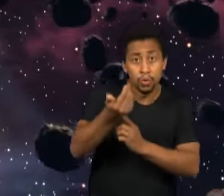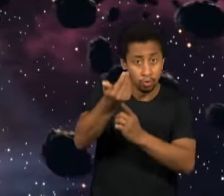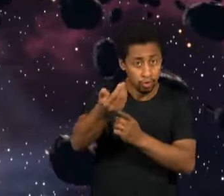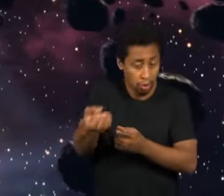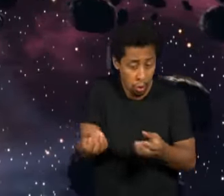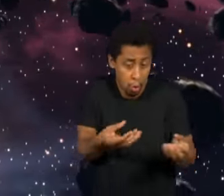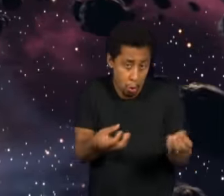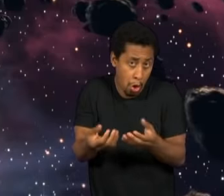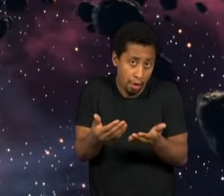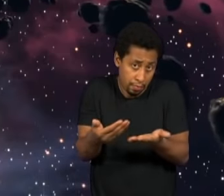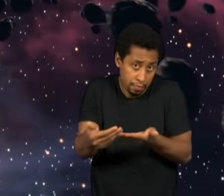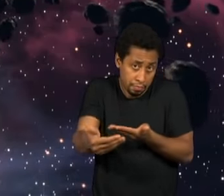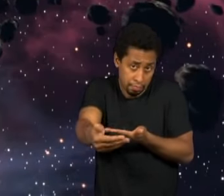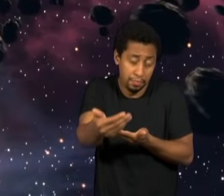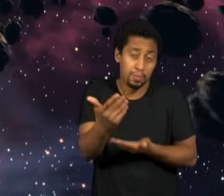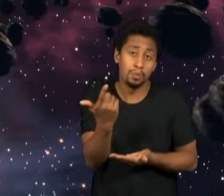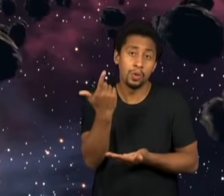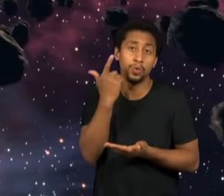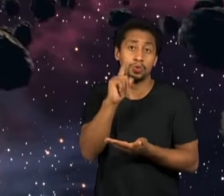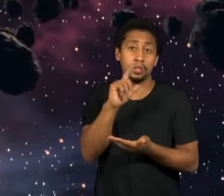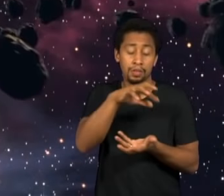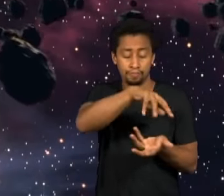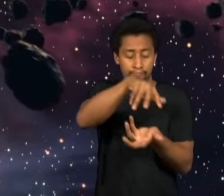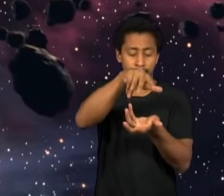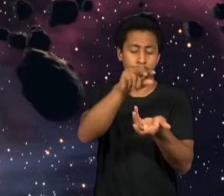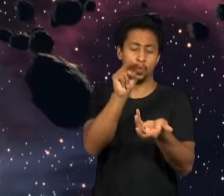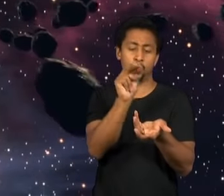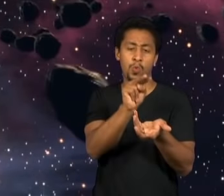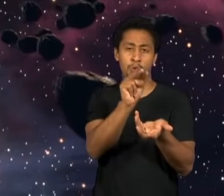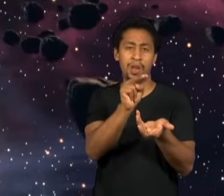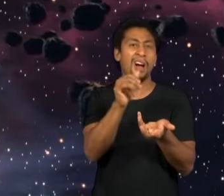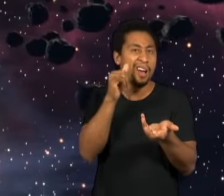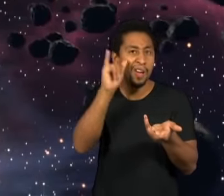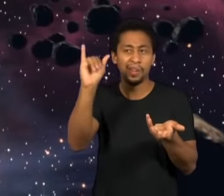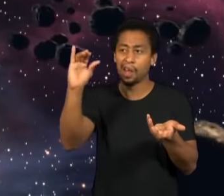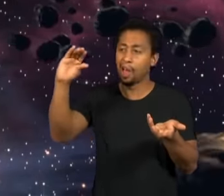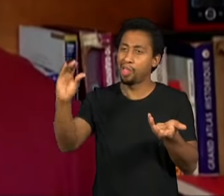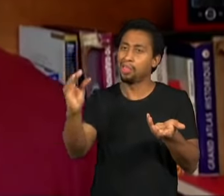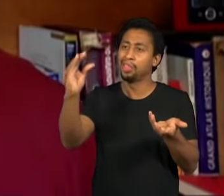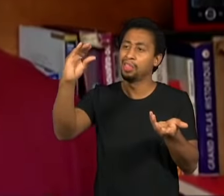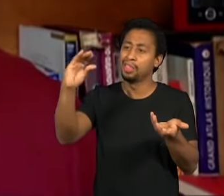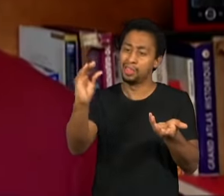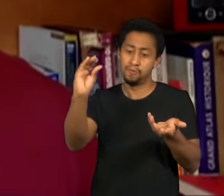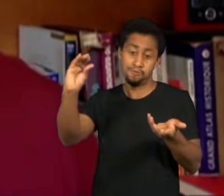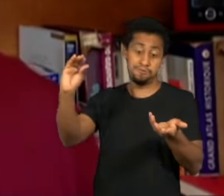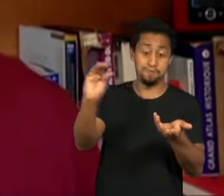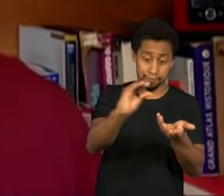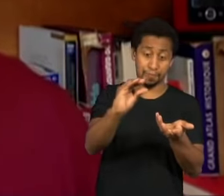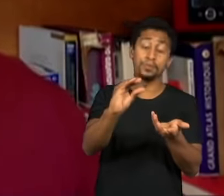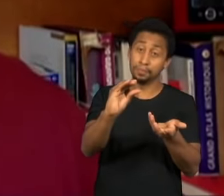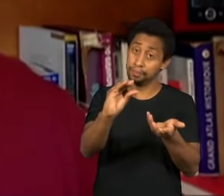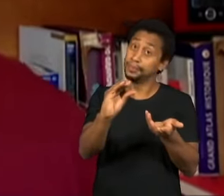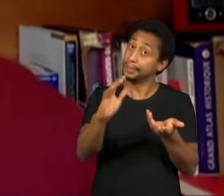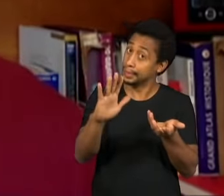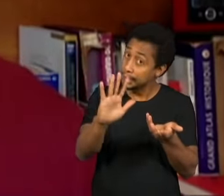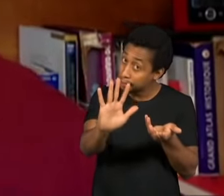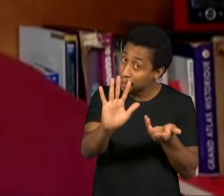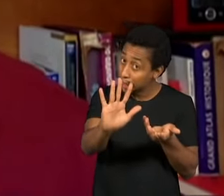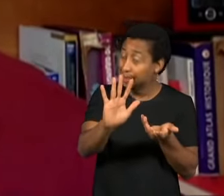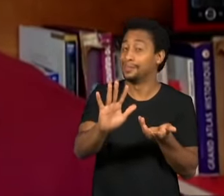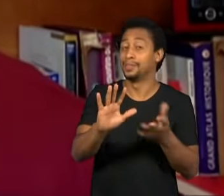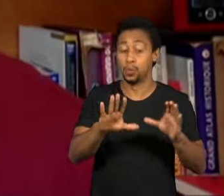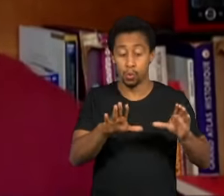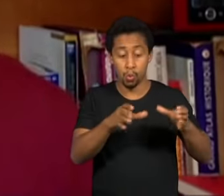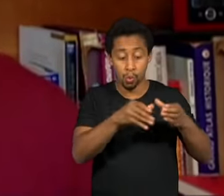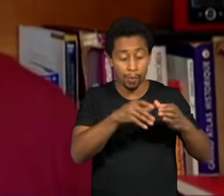tecnologia por um eventual desvio, também tem o desenvolvimento científico. Tem a questão de conhecer com precisão as